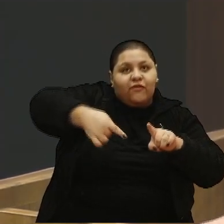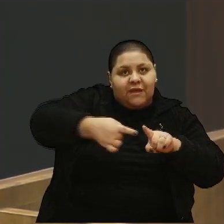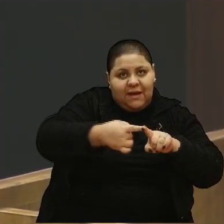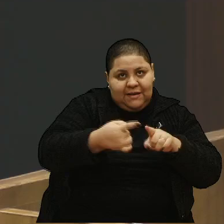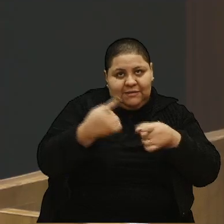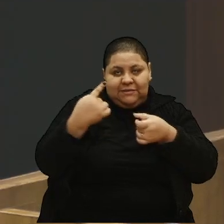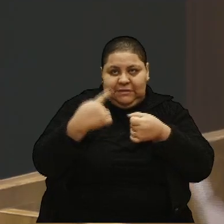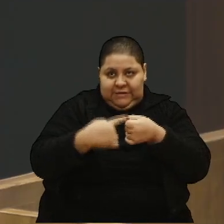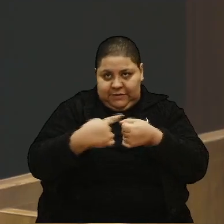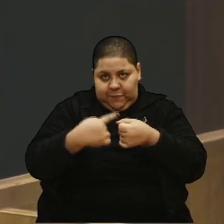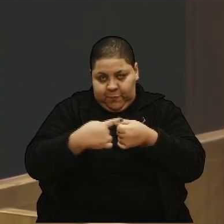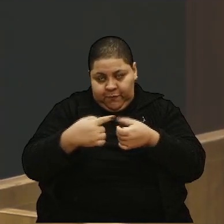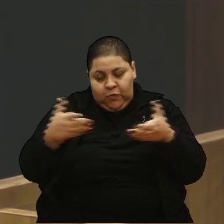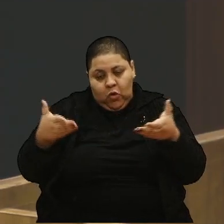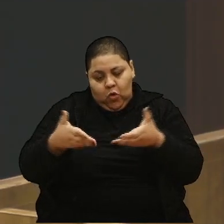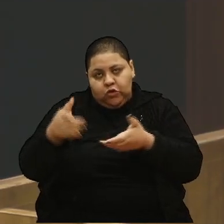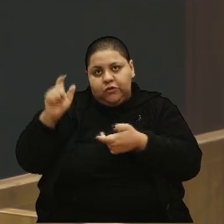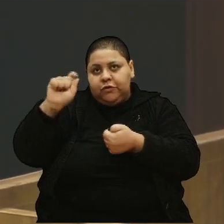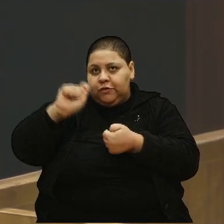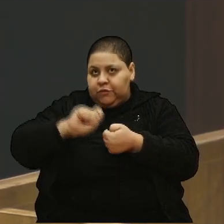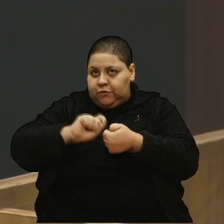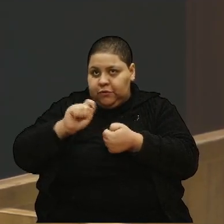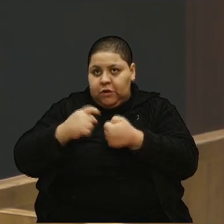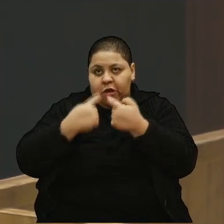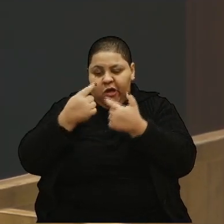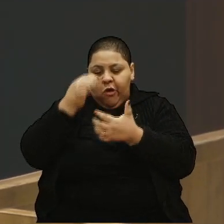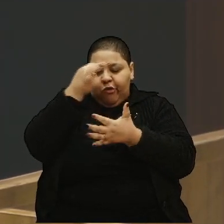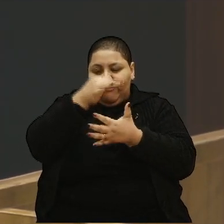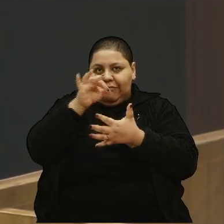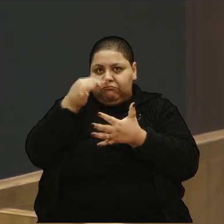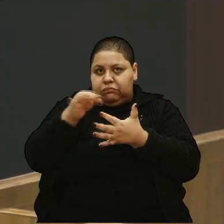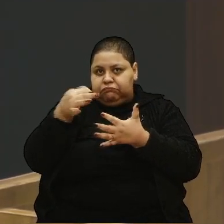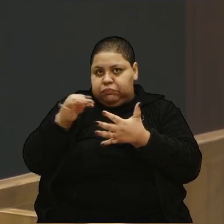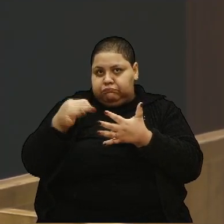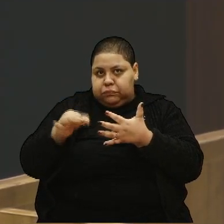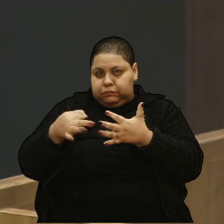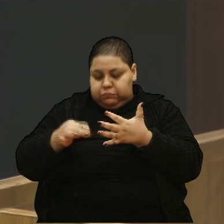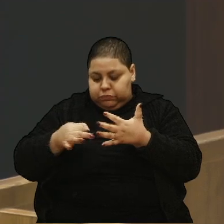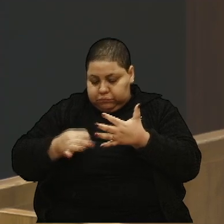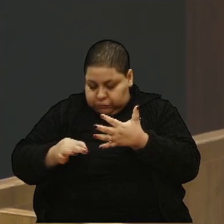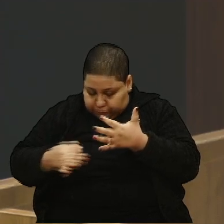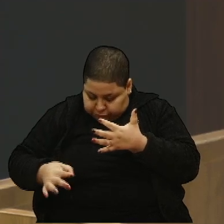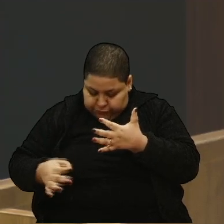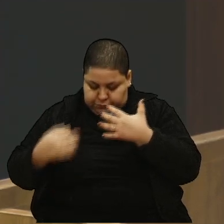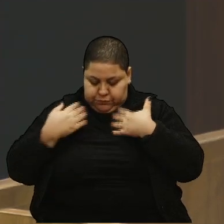Então aqui eu fiz alguns apontamentos